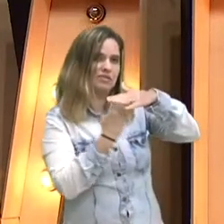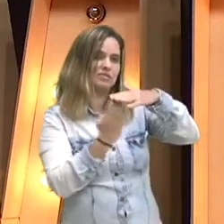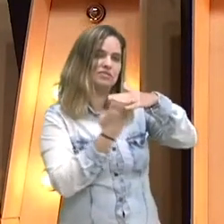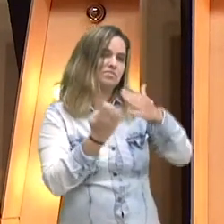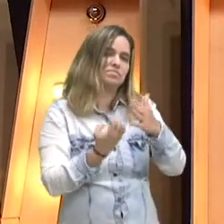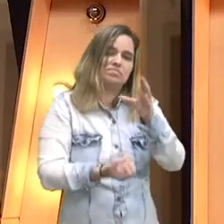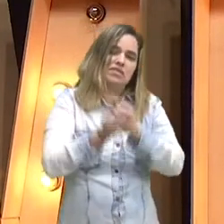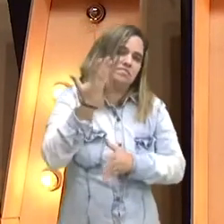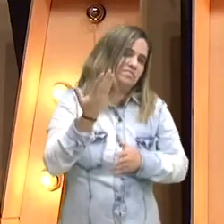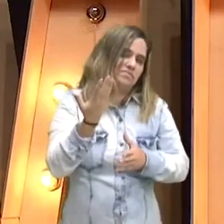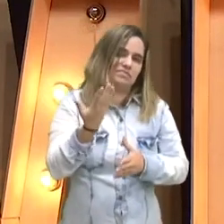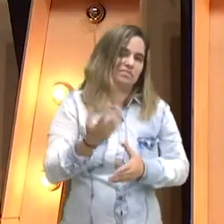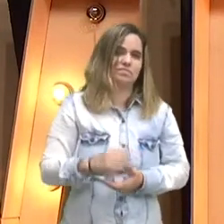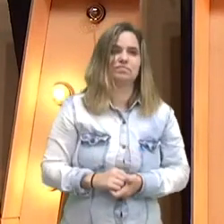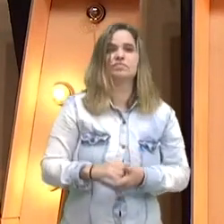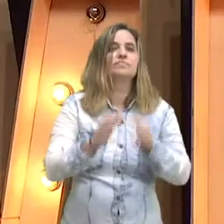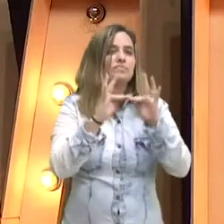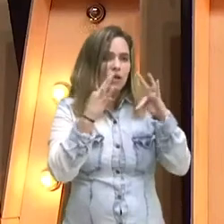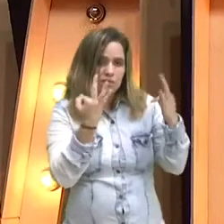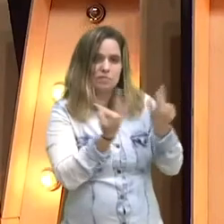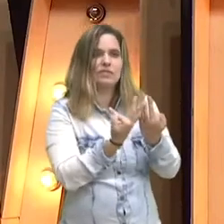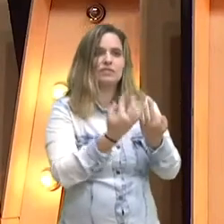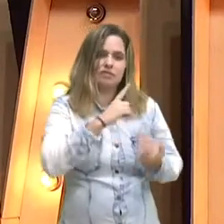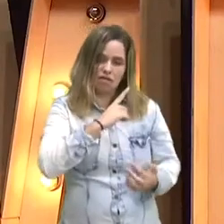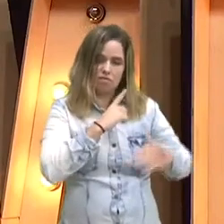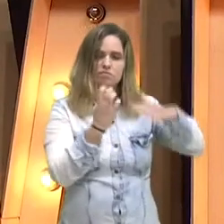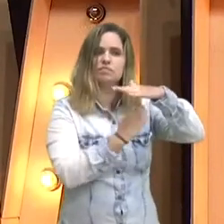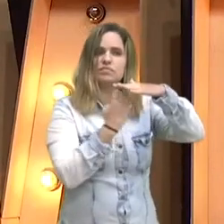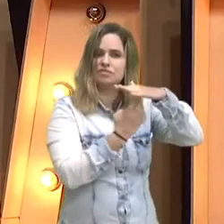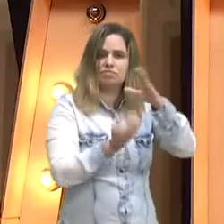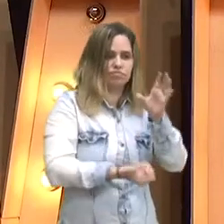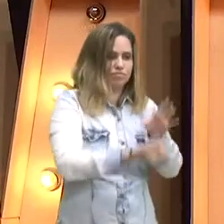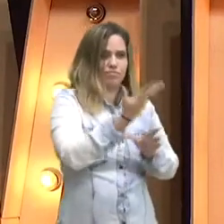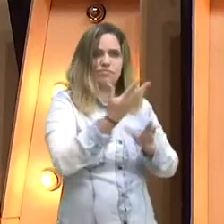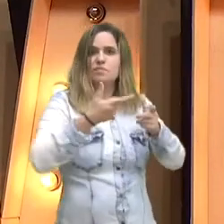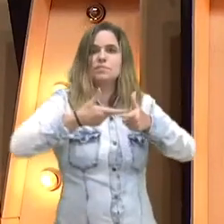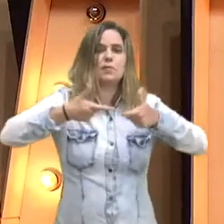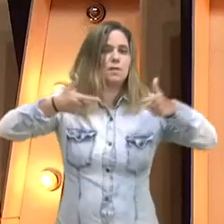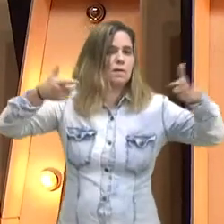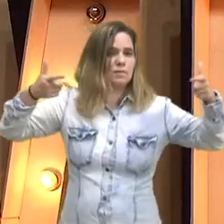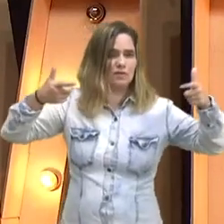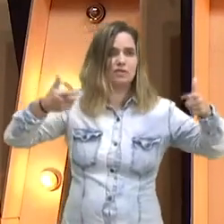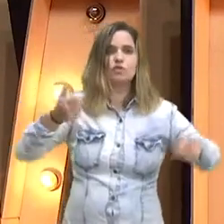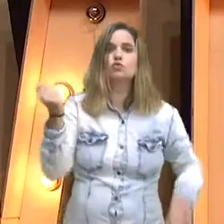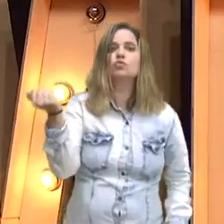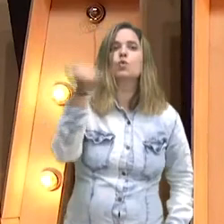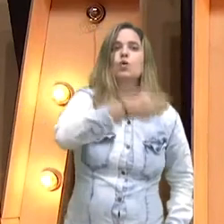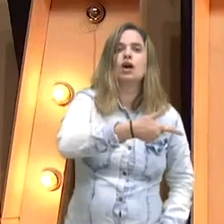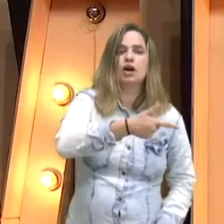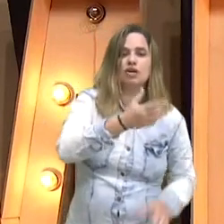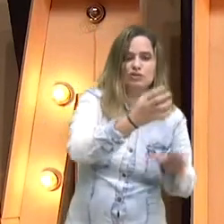E a família começou a ganhar mais do aquele empreendimento do que o somatório do que cada um ganhava individualmente.